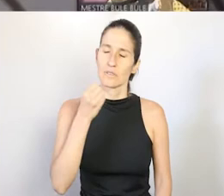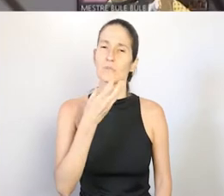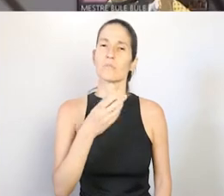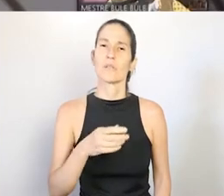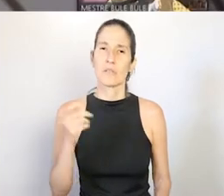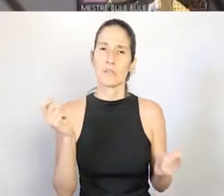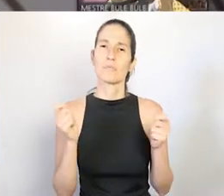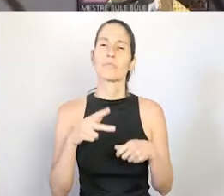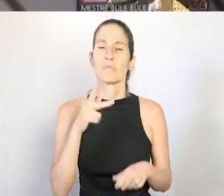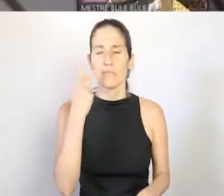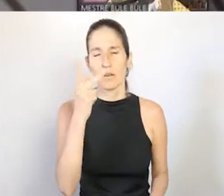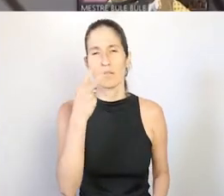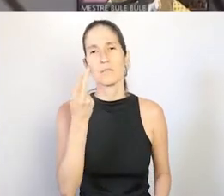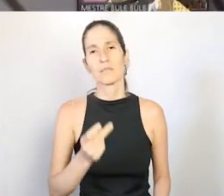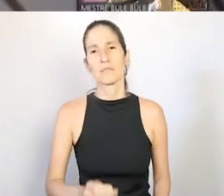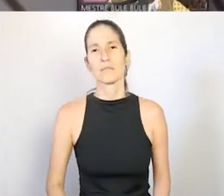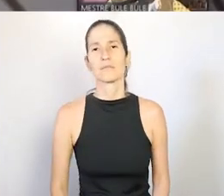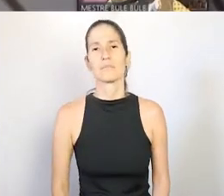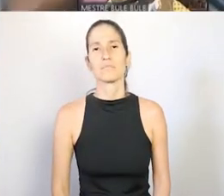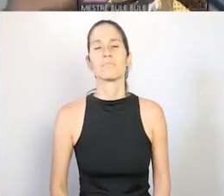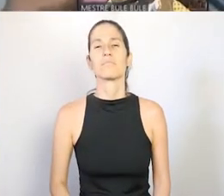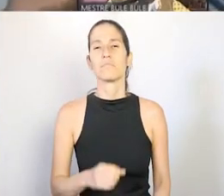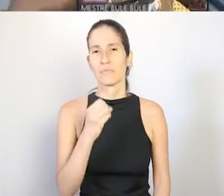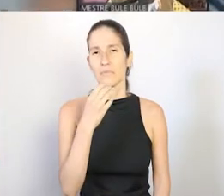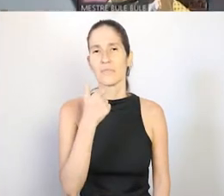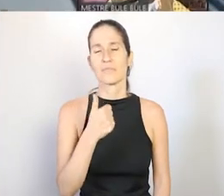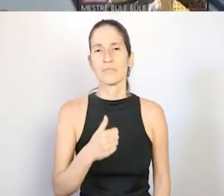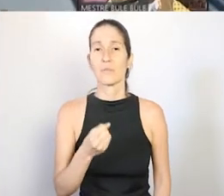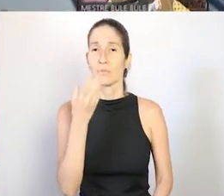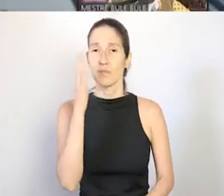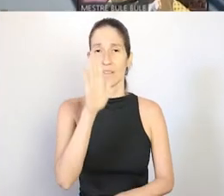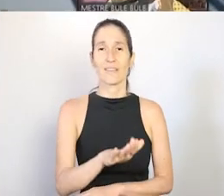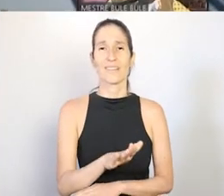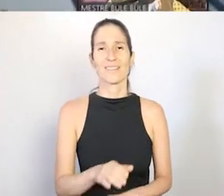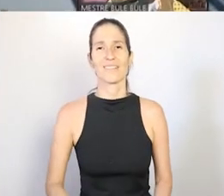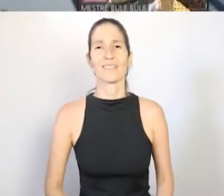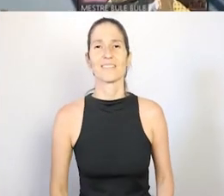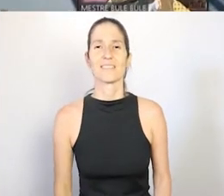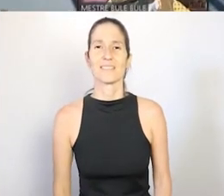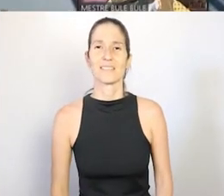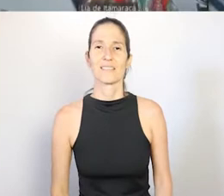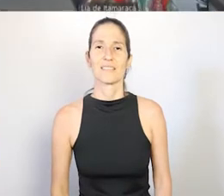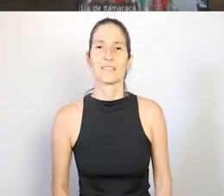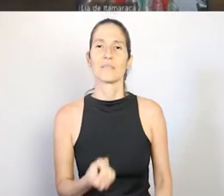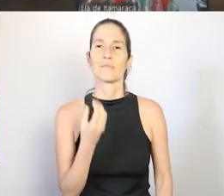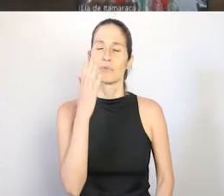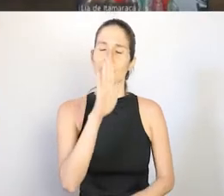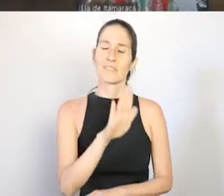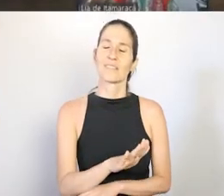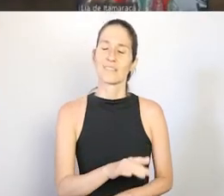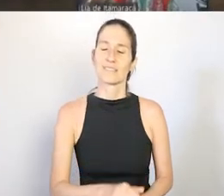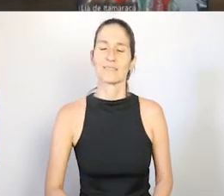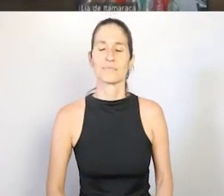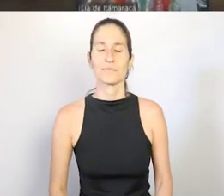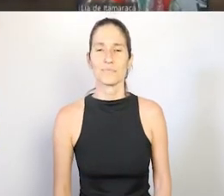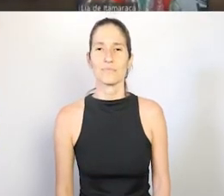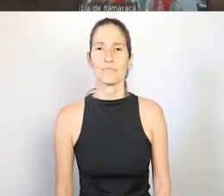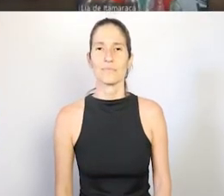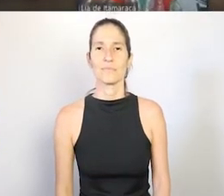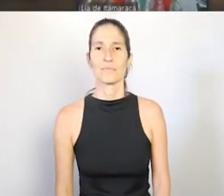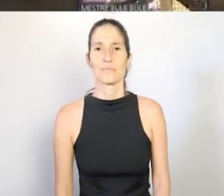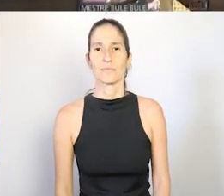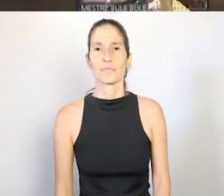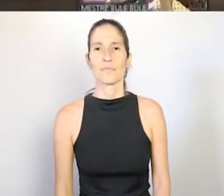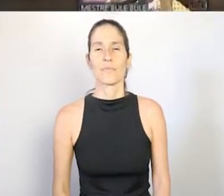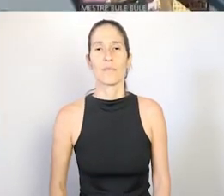falar. Oh, ótimo. Boa tarde. Boa tarde.